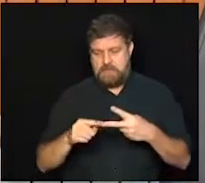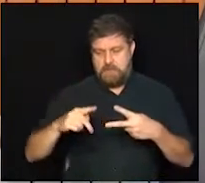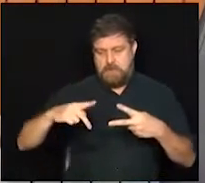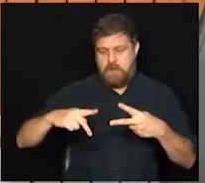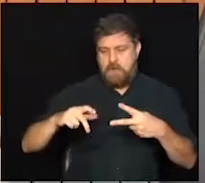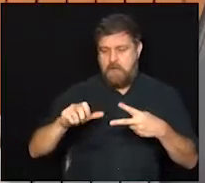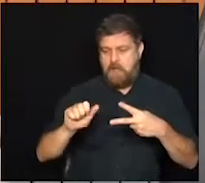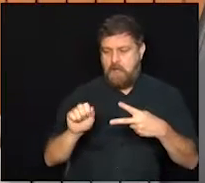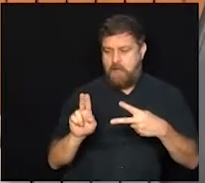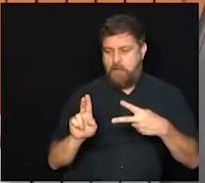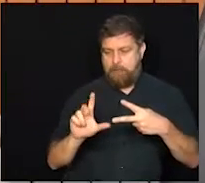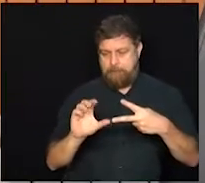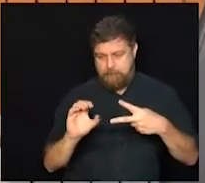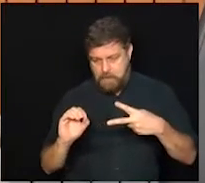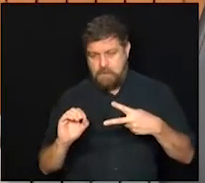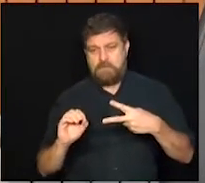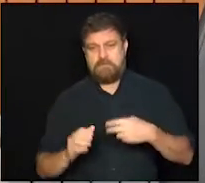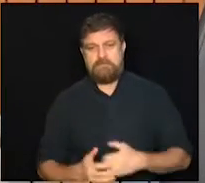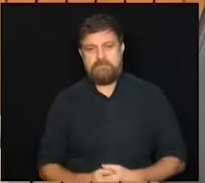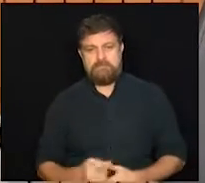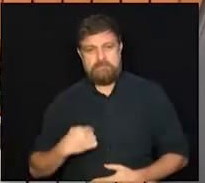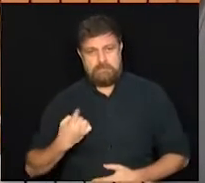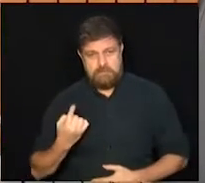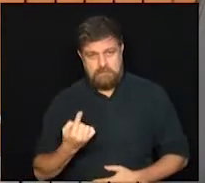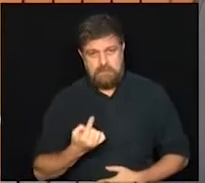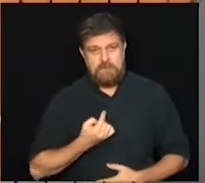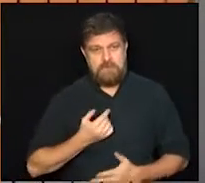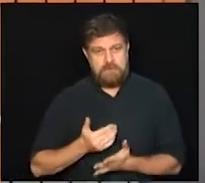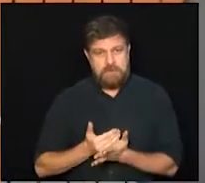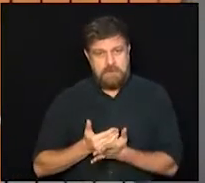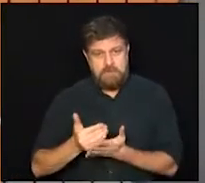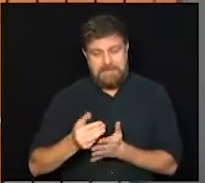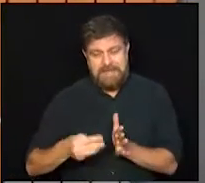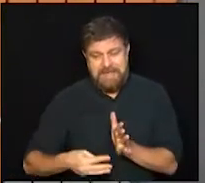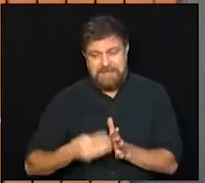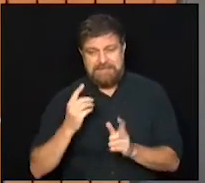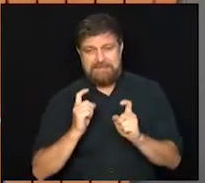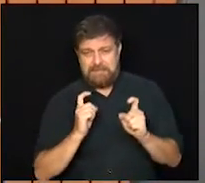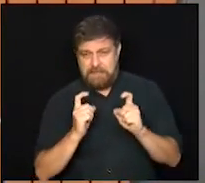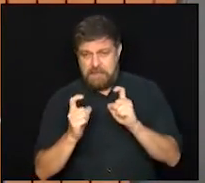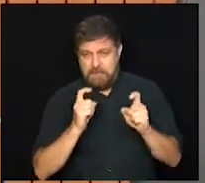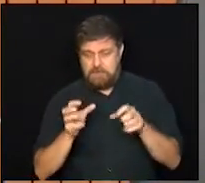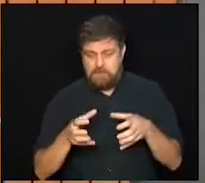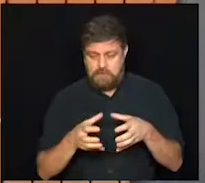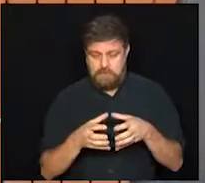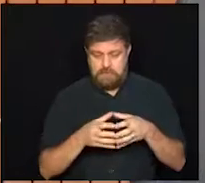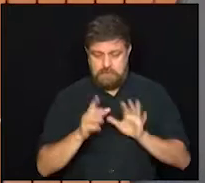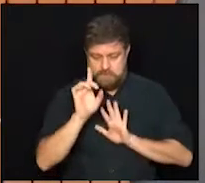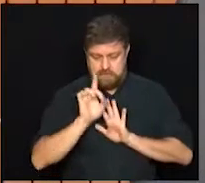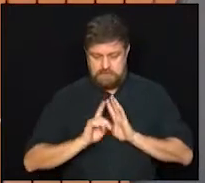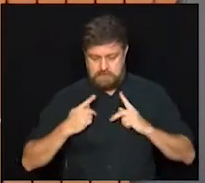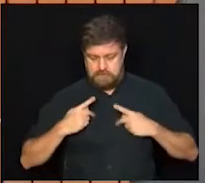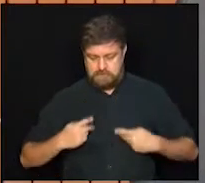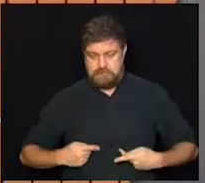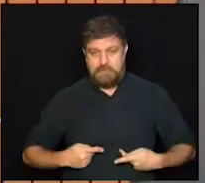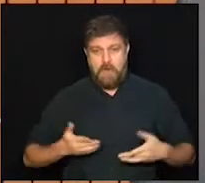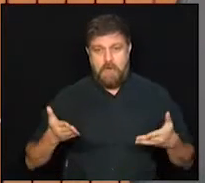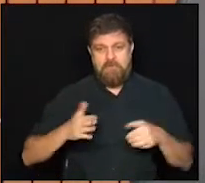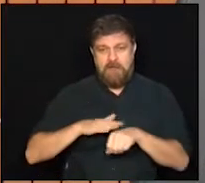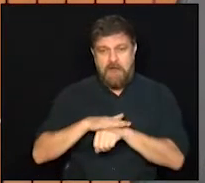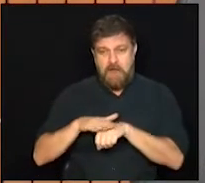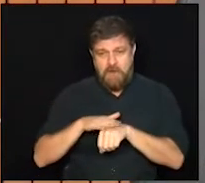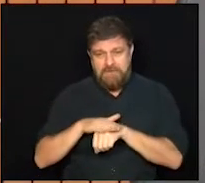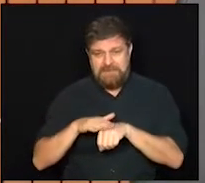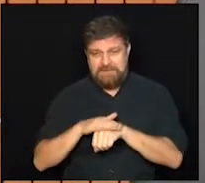aqui. A gente está iniciando a nossa terceira reunião ordinária da Comissão de Direitos Humanos. Hoje a gente vai conversar sobre o